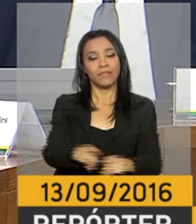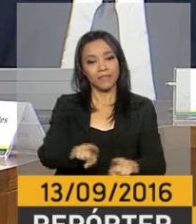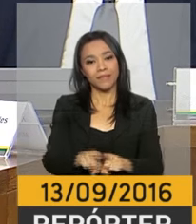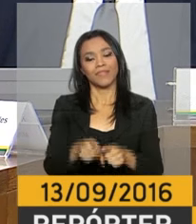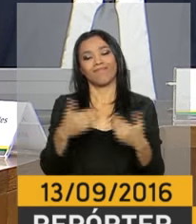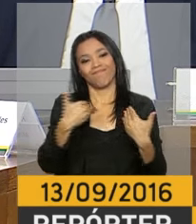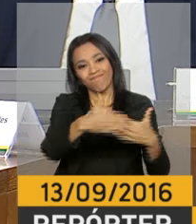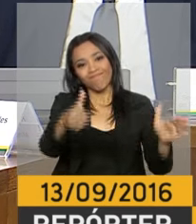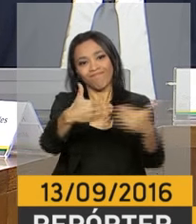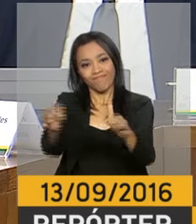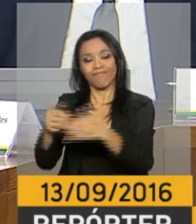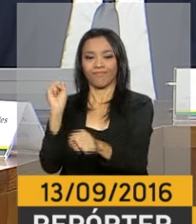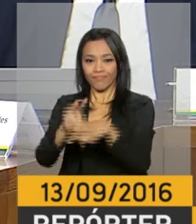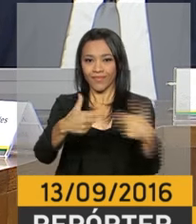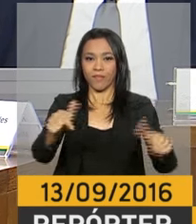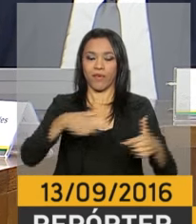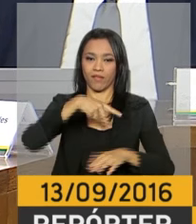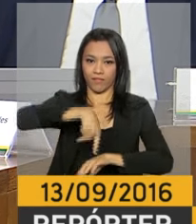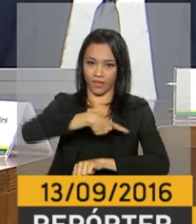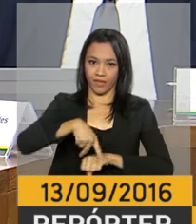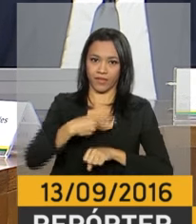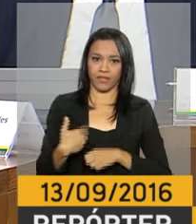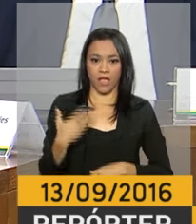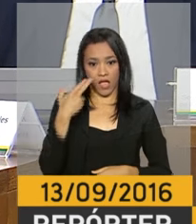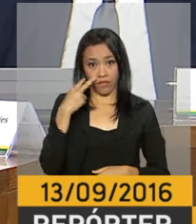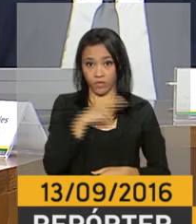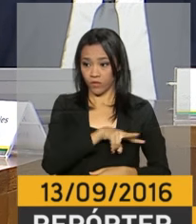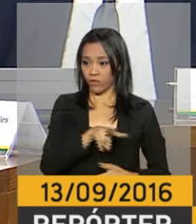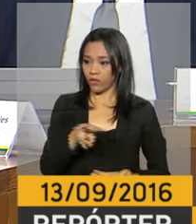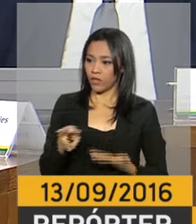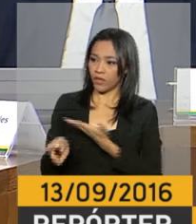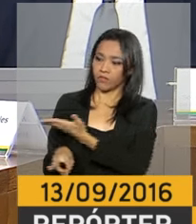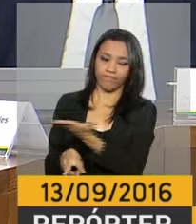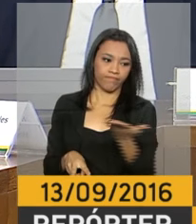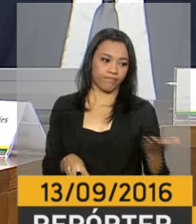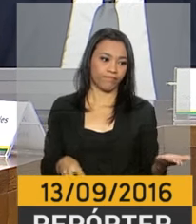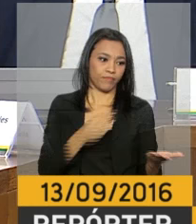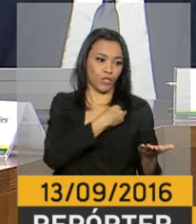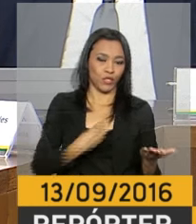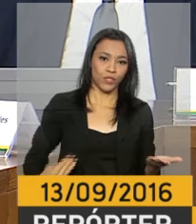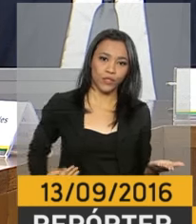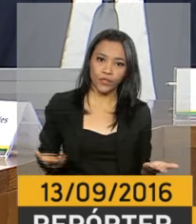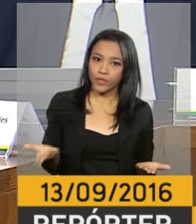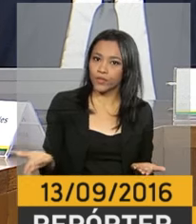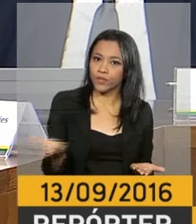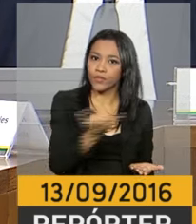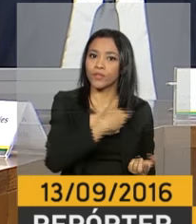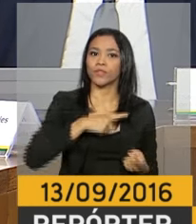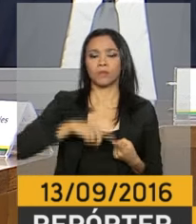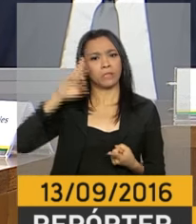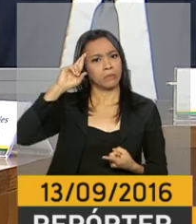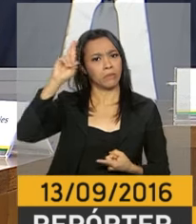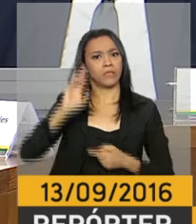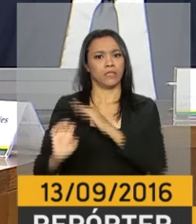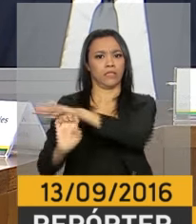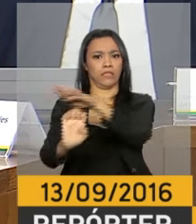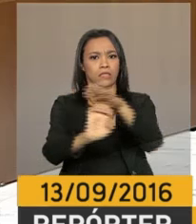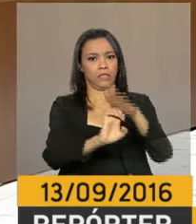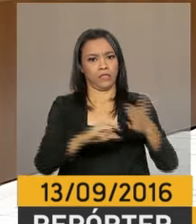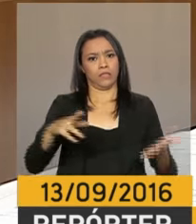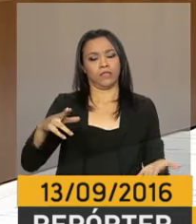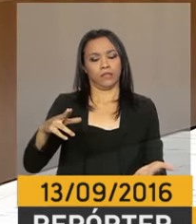empregos no País Aqui estão os senhores ministros dirigentes de estat de agências